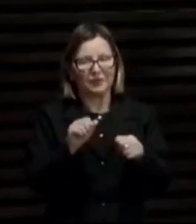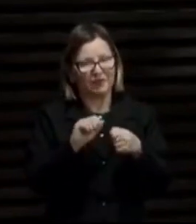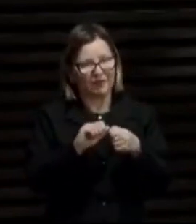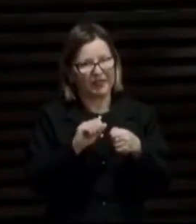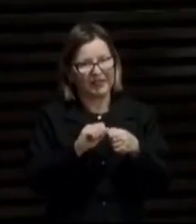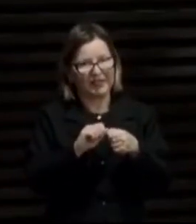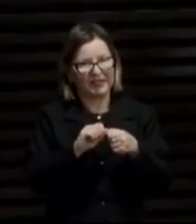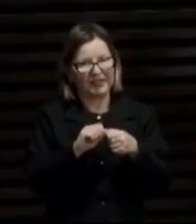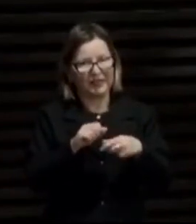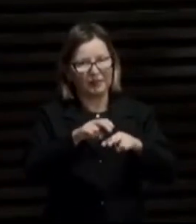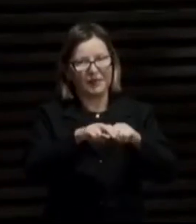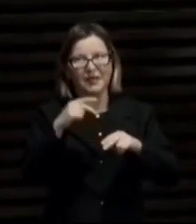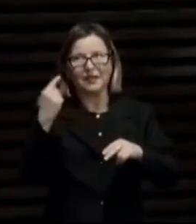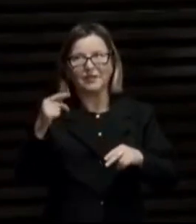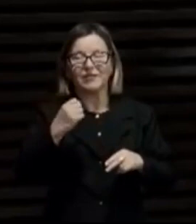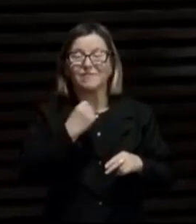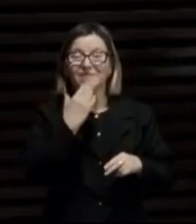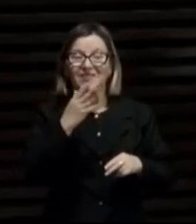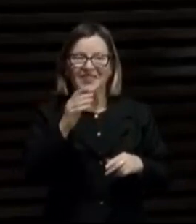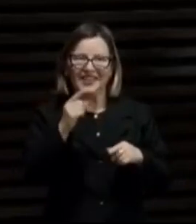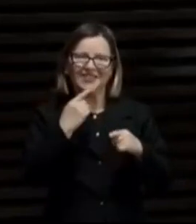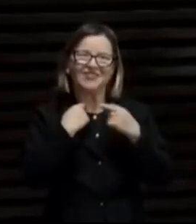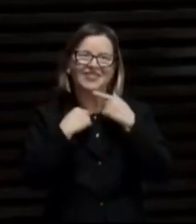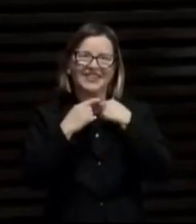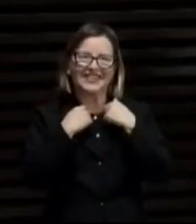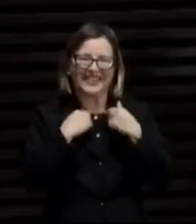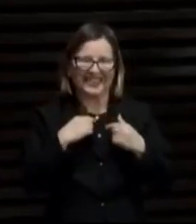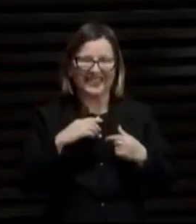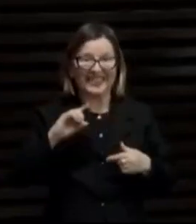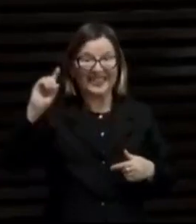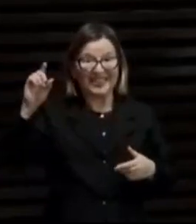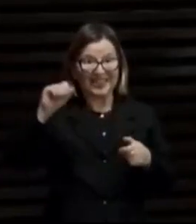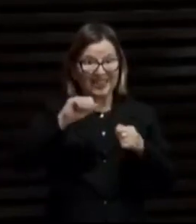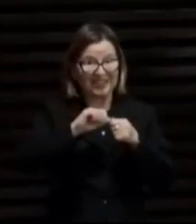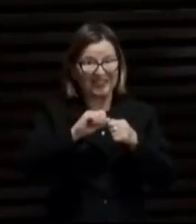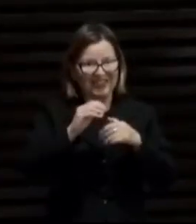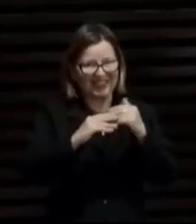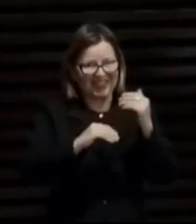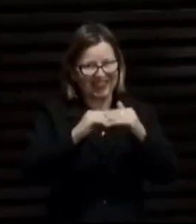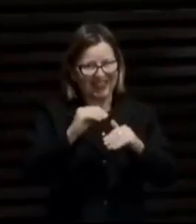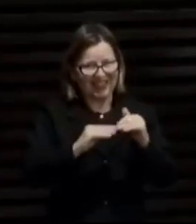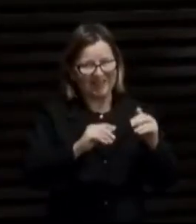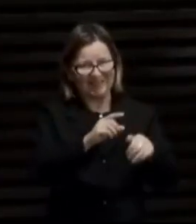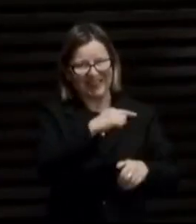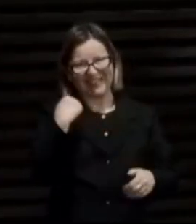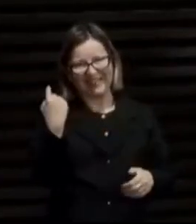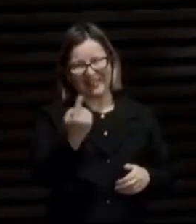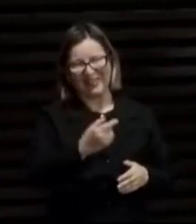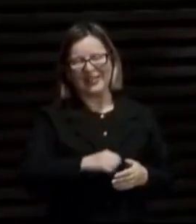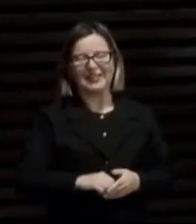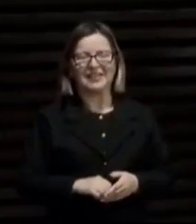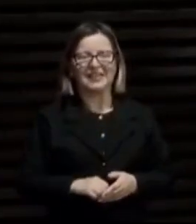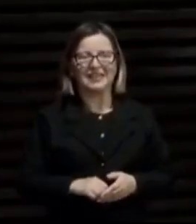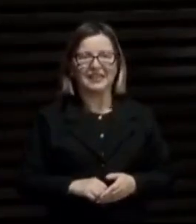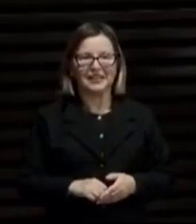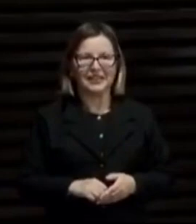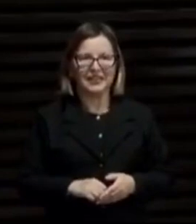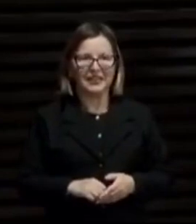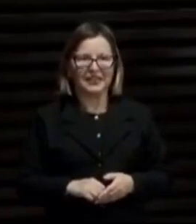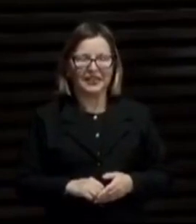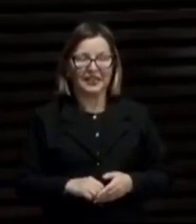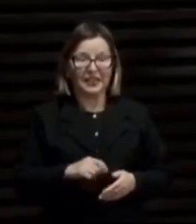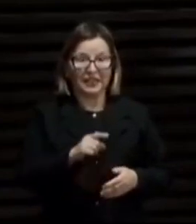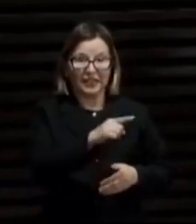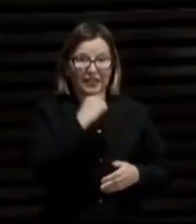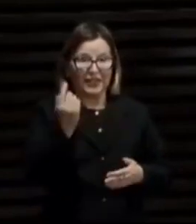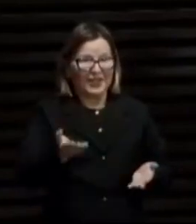segundo a sua boa vontade. É Deus quem realiza em nós. Se nós estamos fazendo qualquer coisa, nós somos